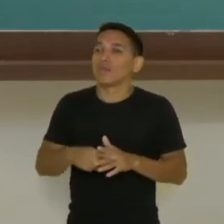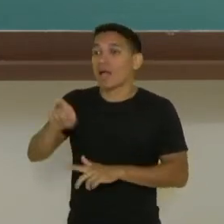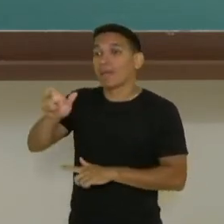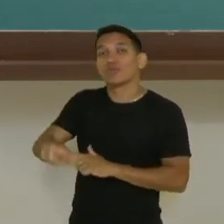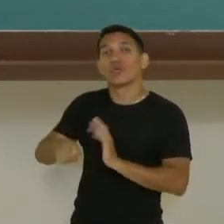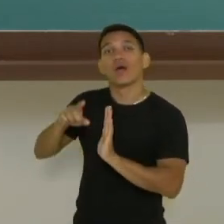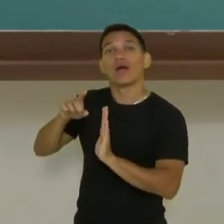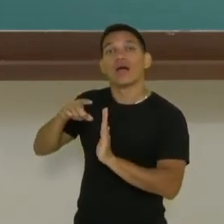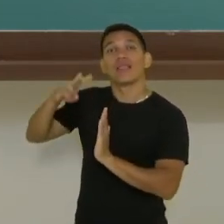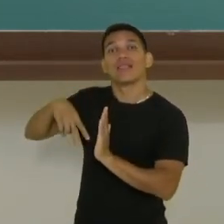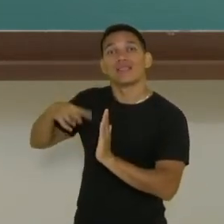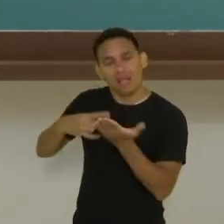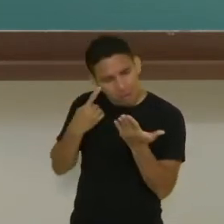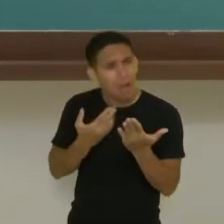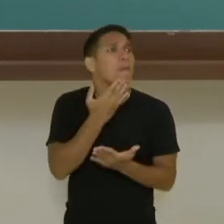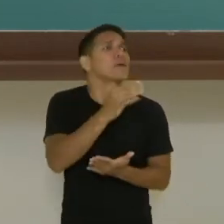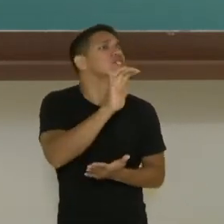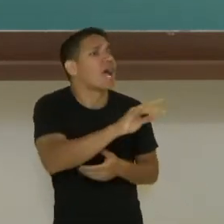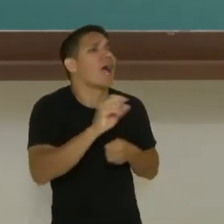queriam que